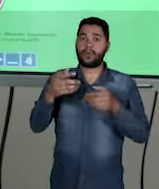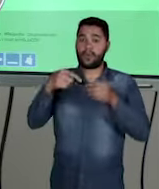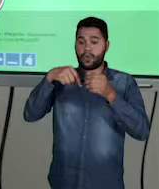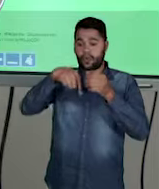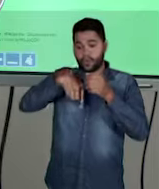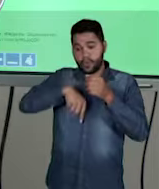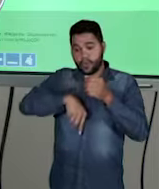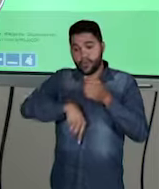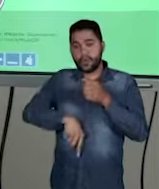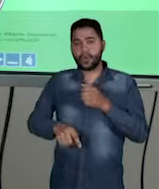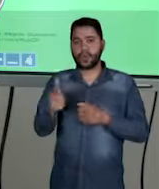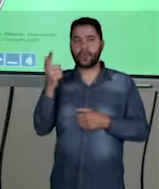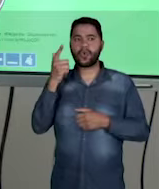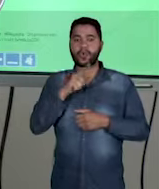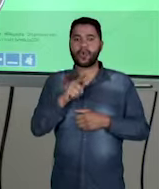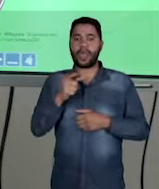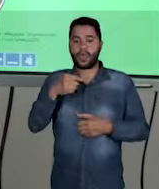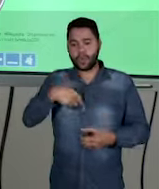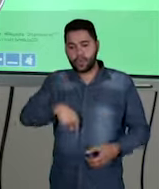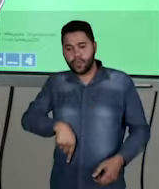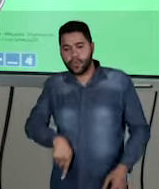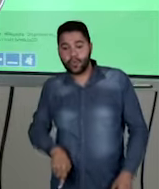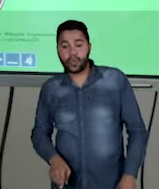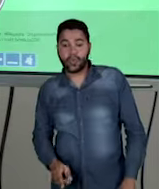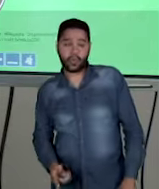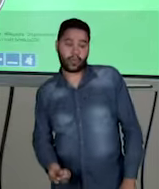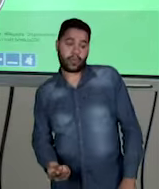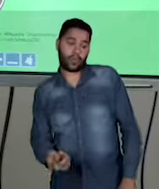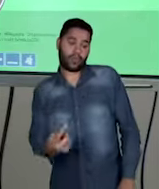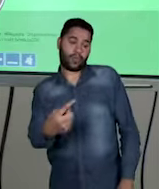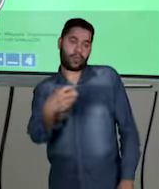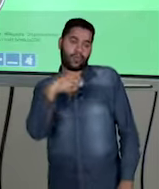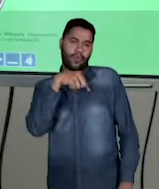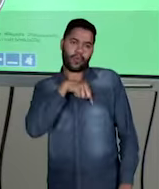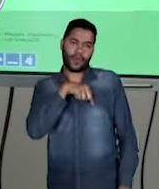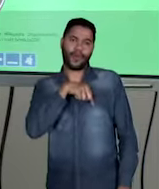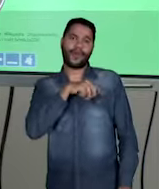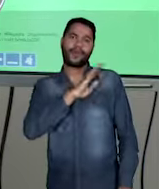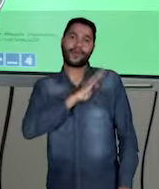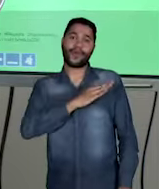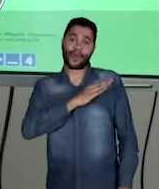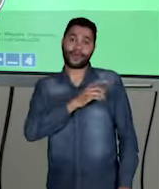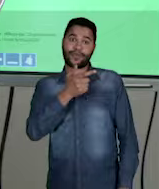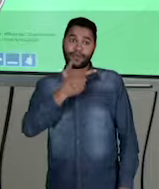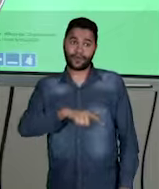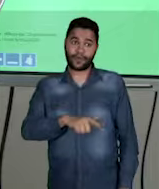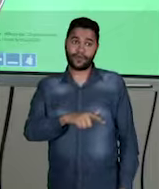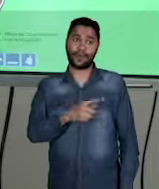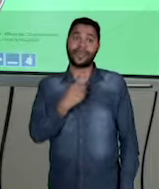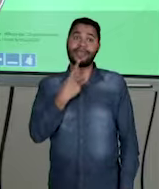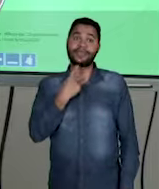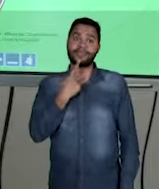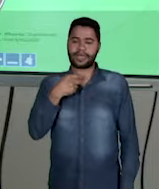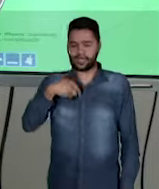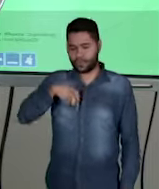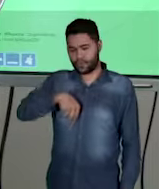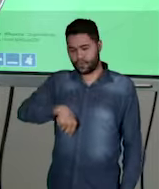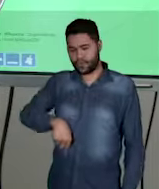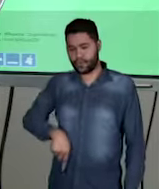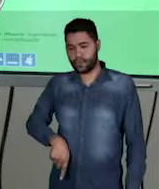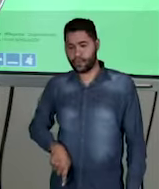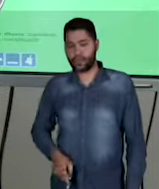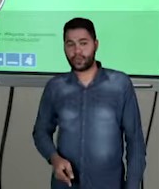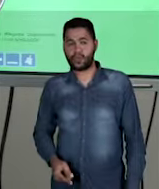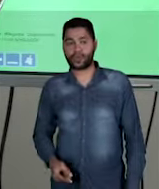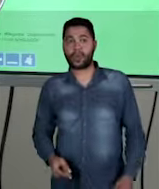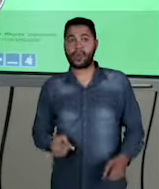e chegue novamente até o coração. Só que aí, chegou aqui no coração, esse sangue que foi rico